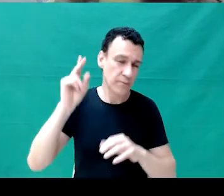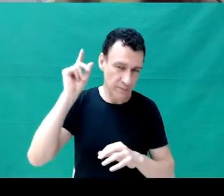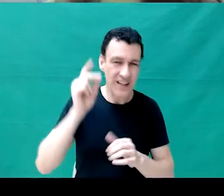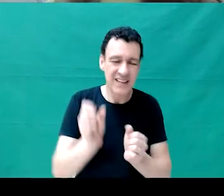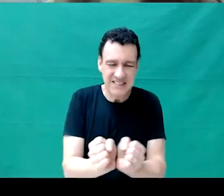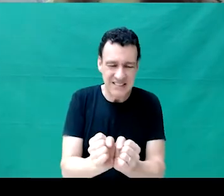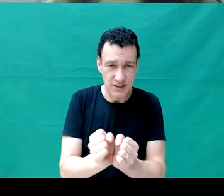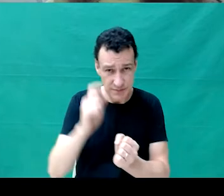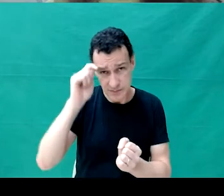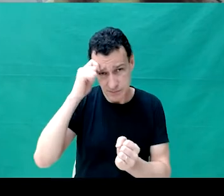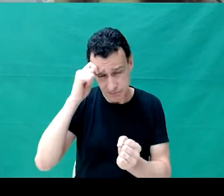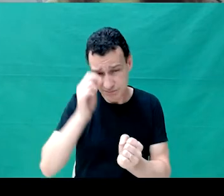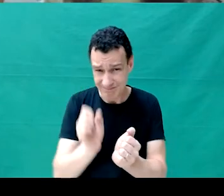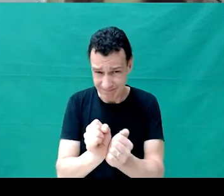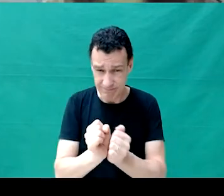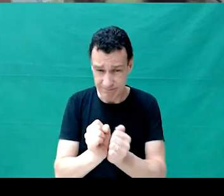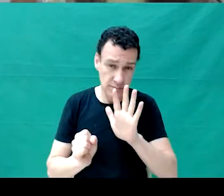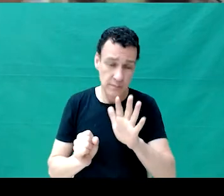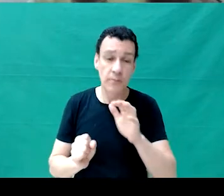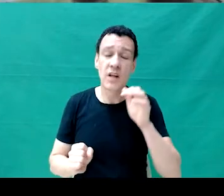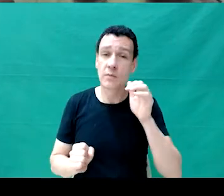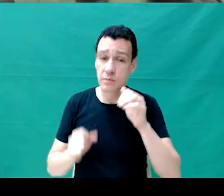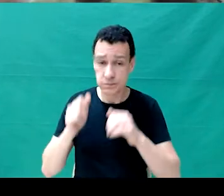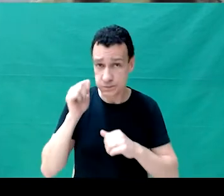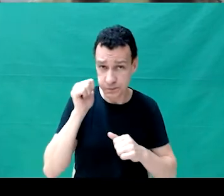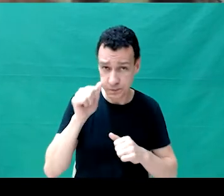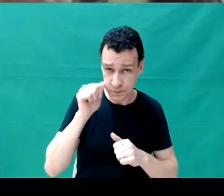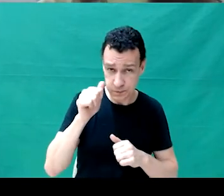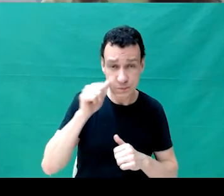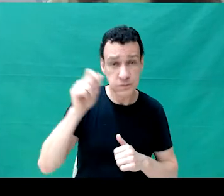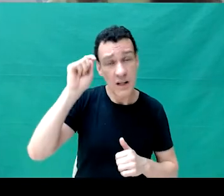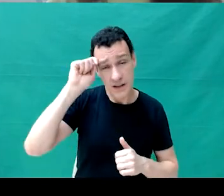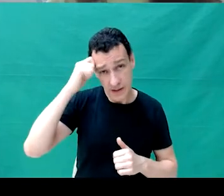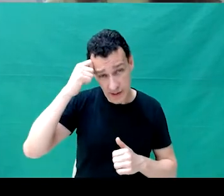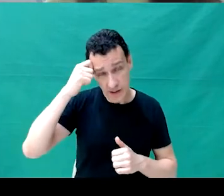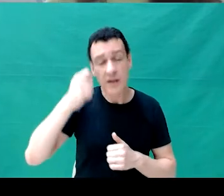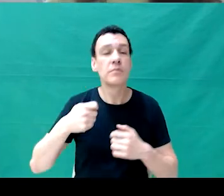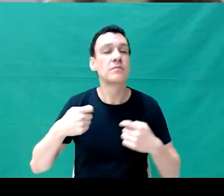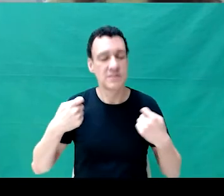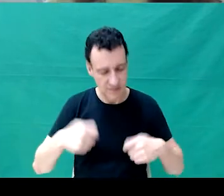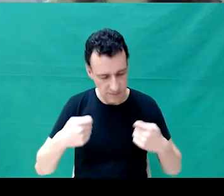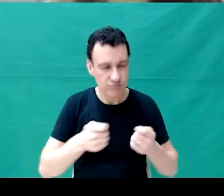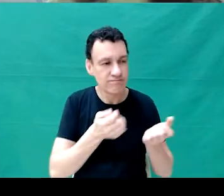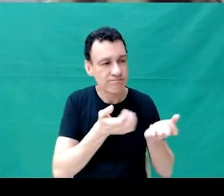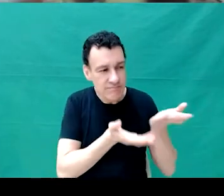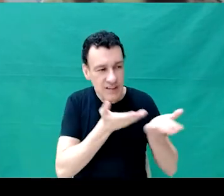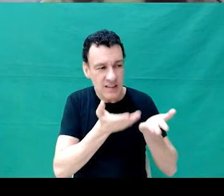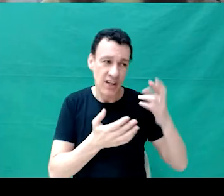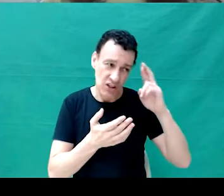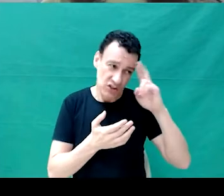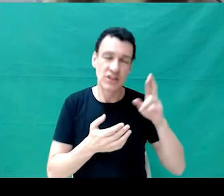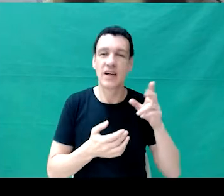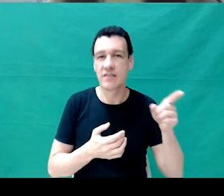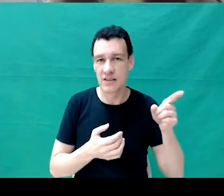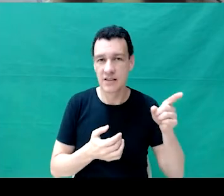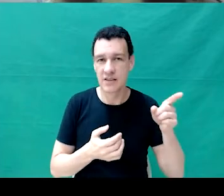mulheres negras, elas eram feitas para servir os senhores. E aí eles usavam,